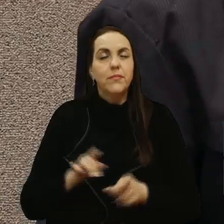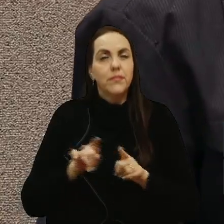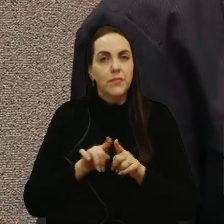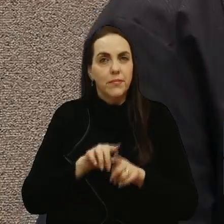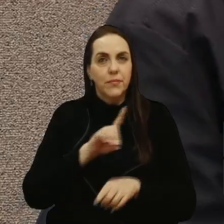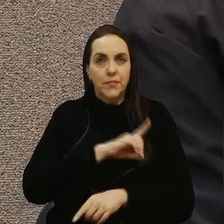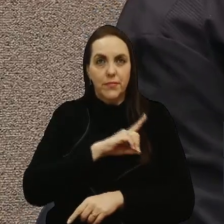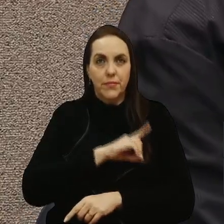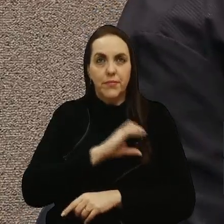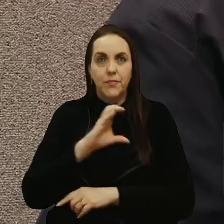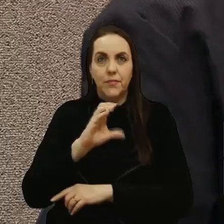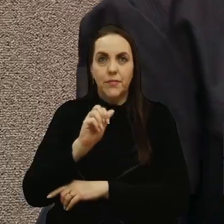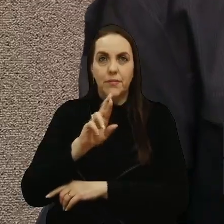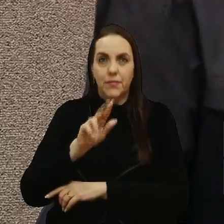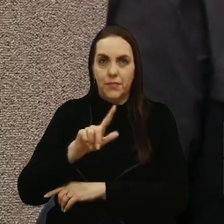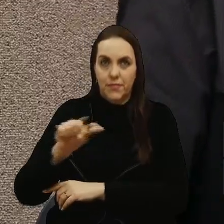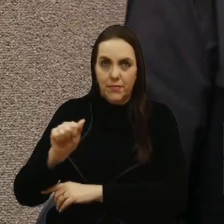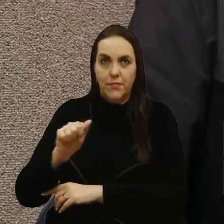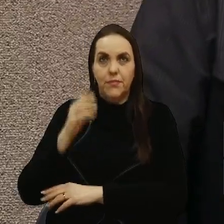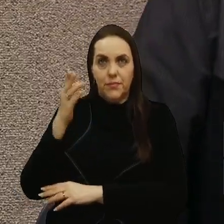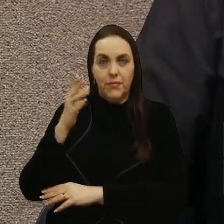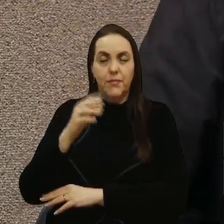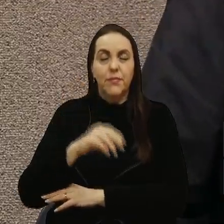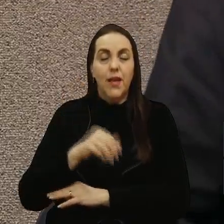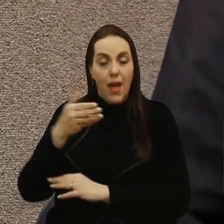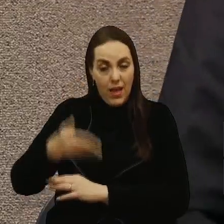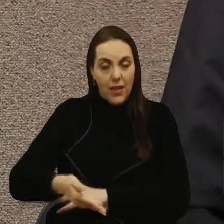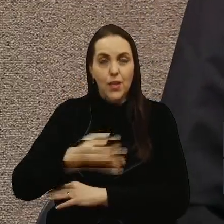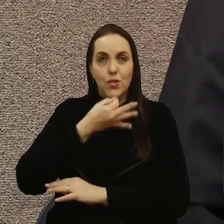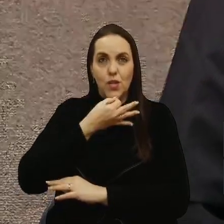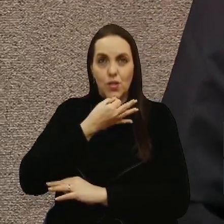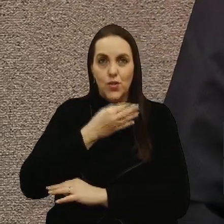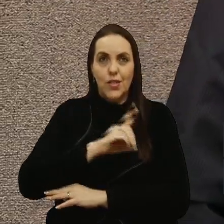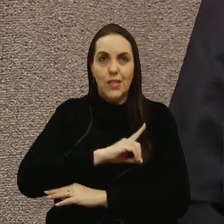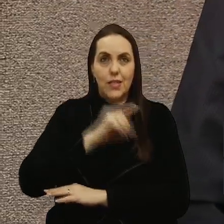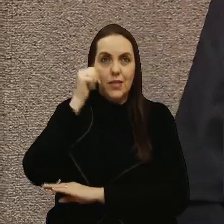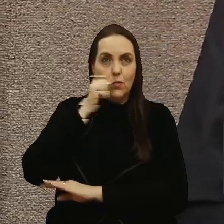delegada Carla Zanetti, da Delegacia da Mulher aqui de Caxias do Sul,